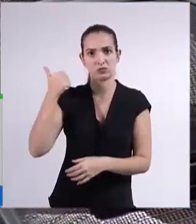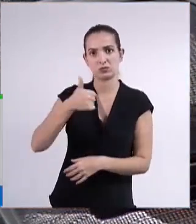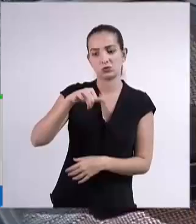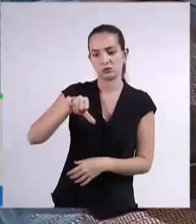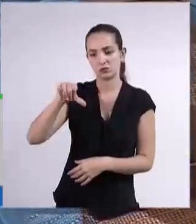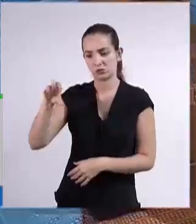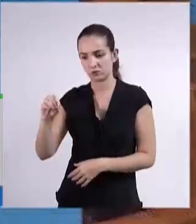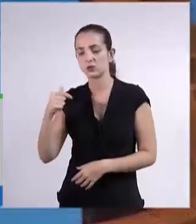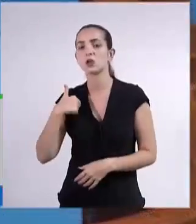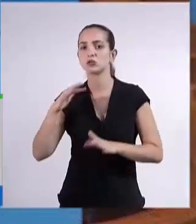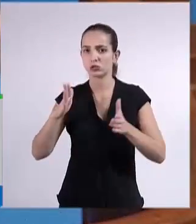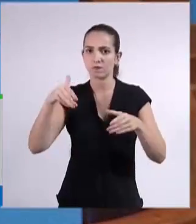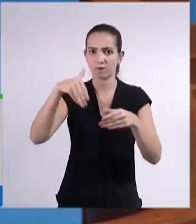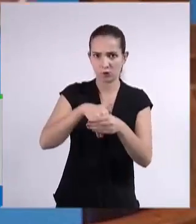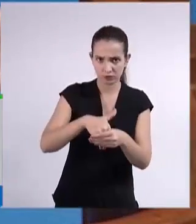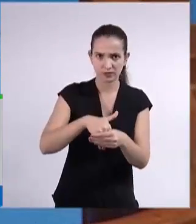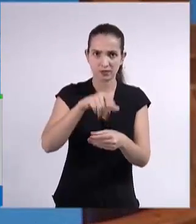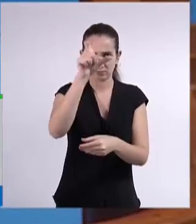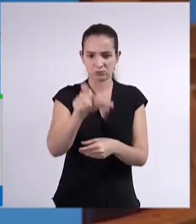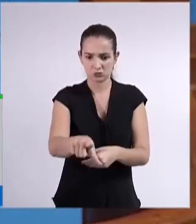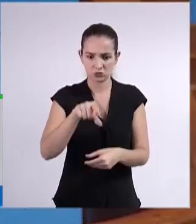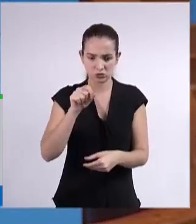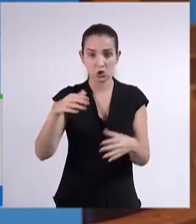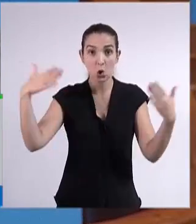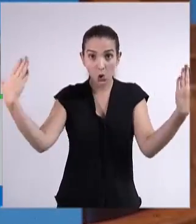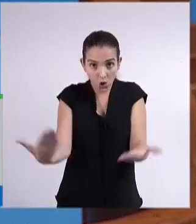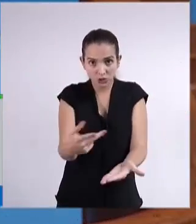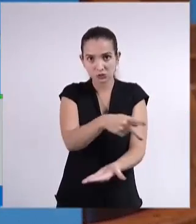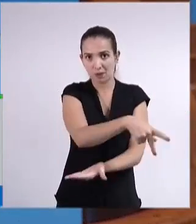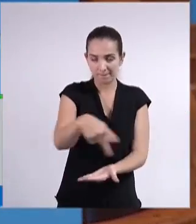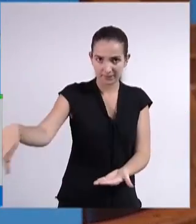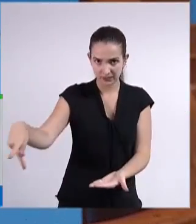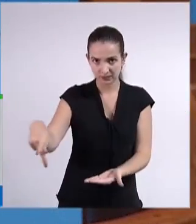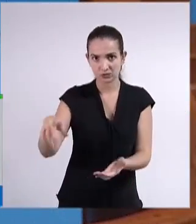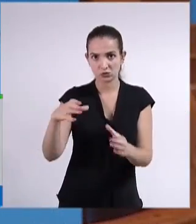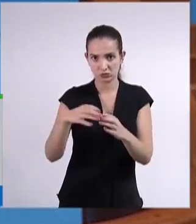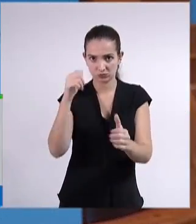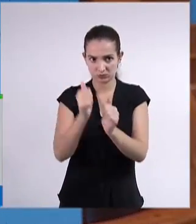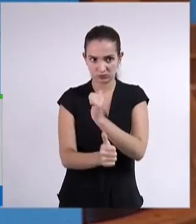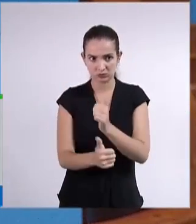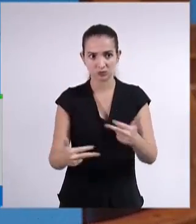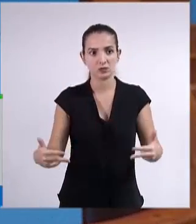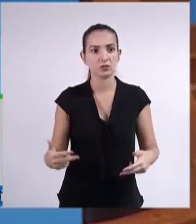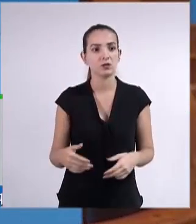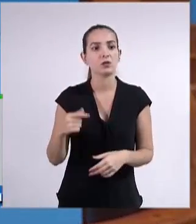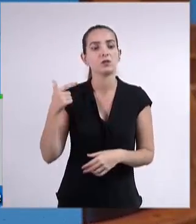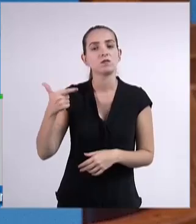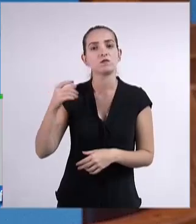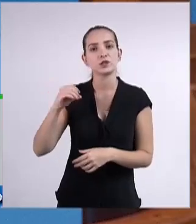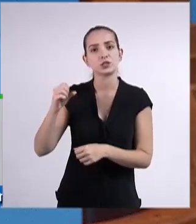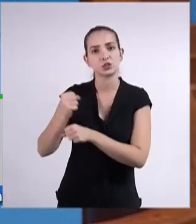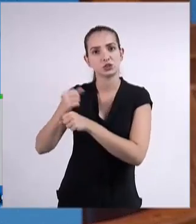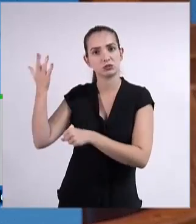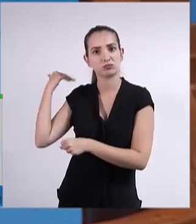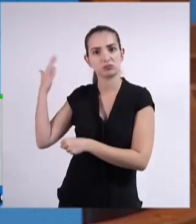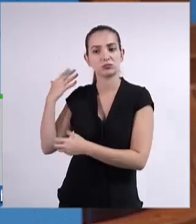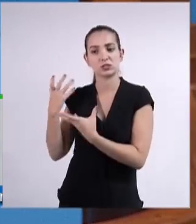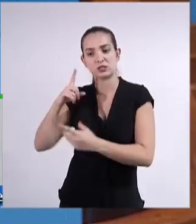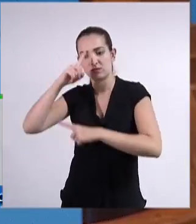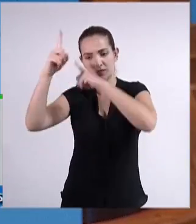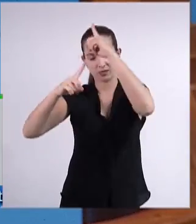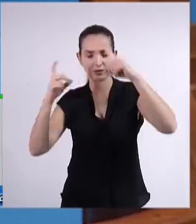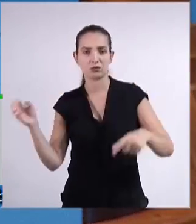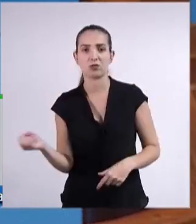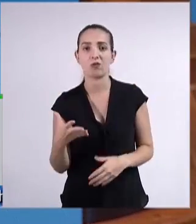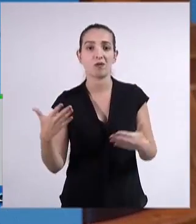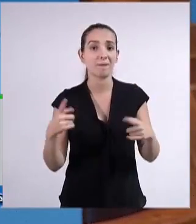Votei há mais de 20 anos atrás, quando a proposta era uma proposta de renovação. E essa renovação, depois